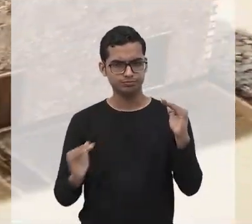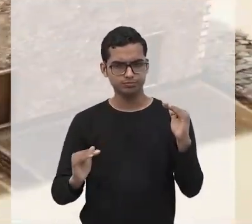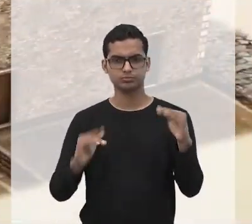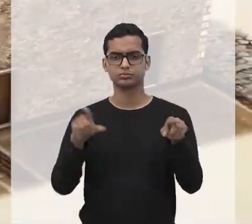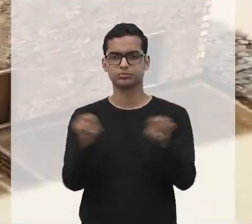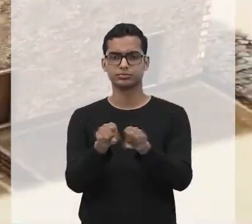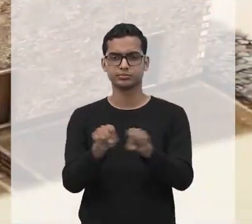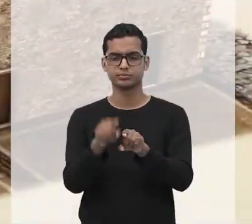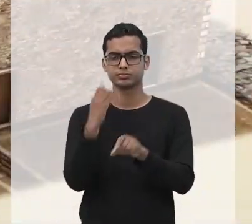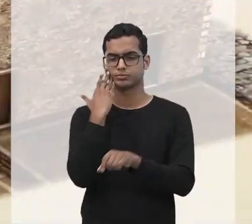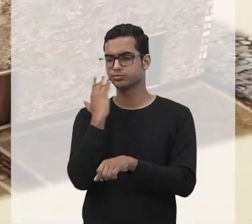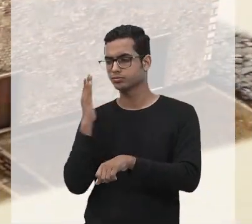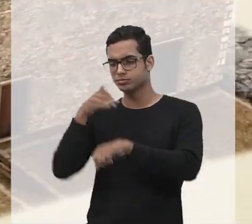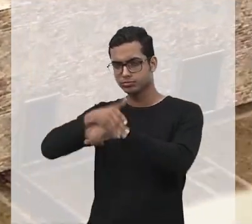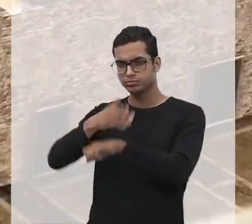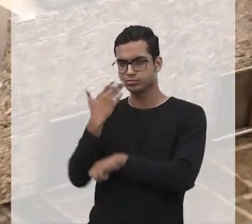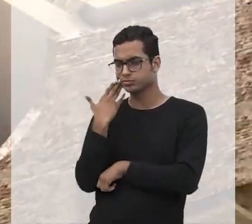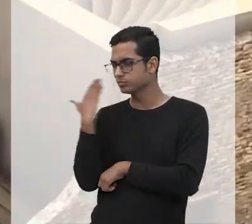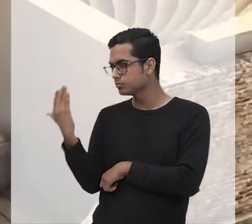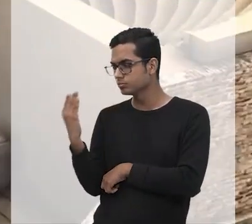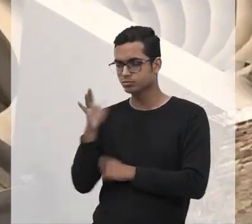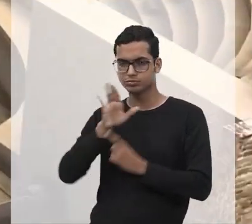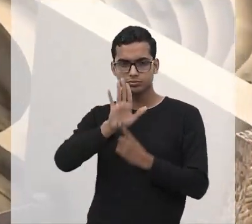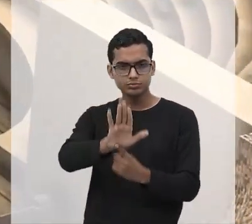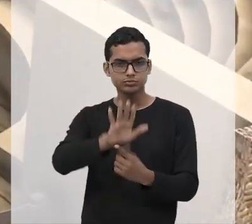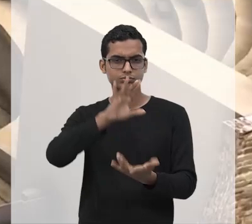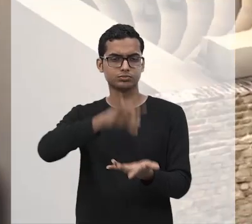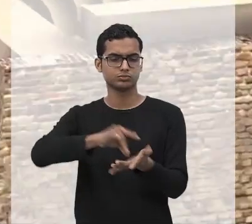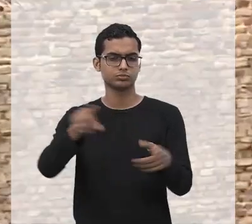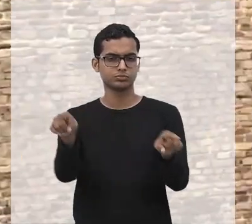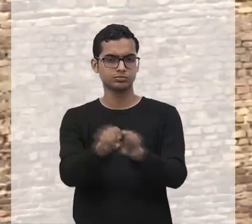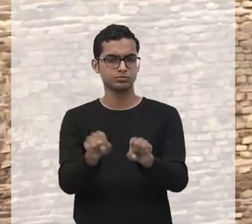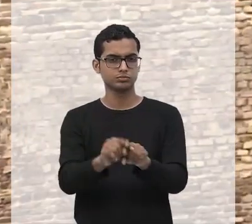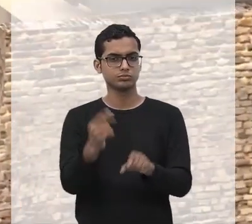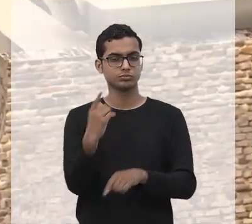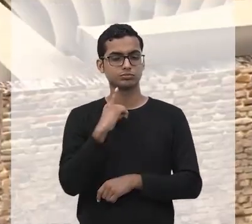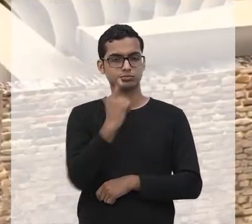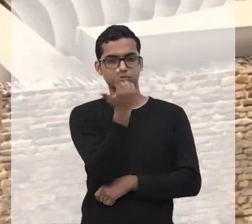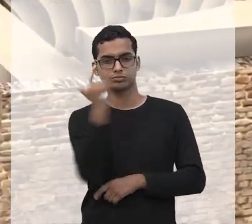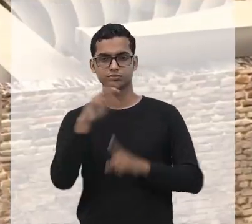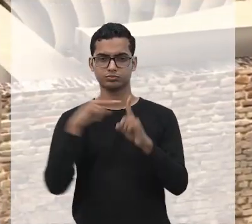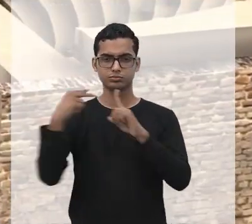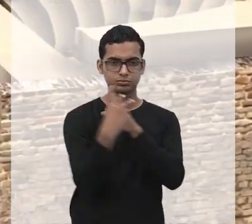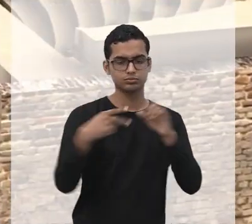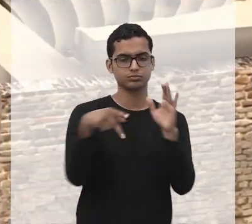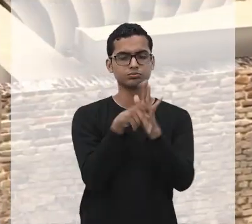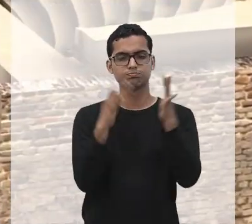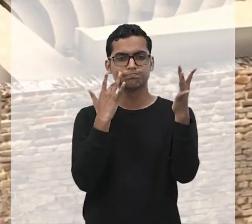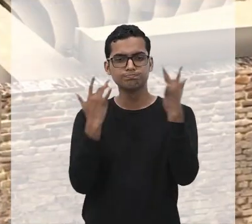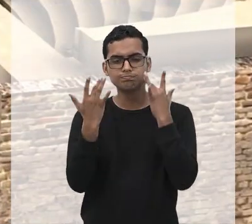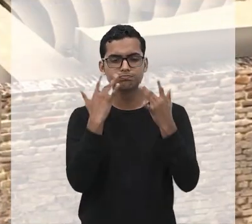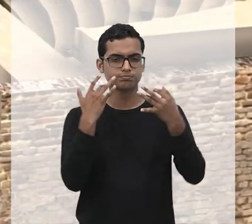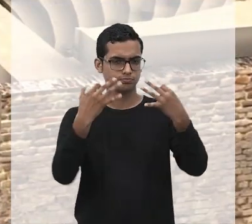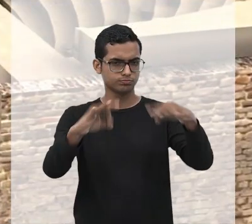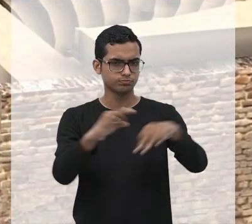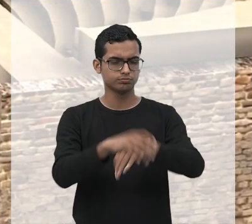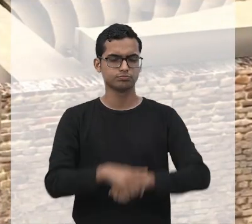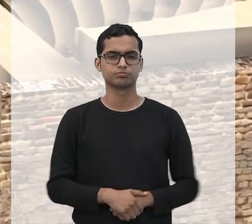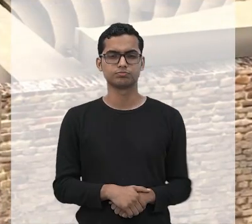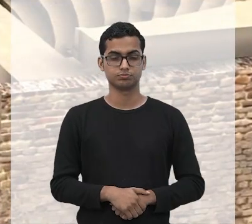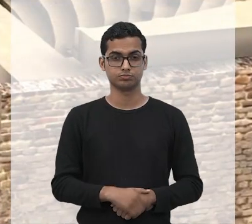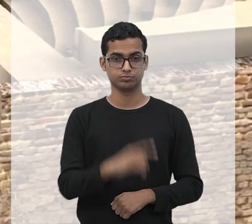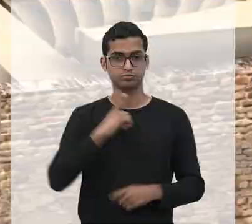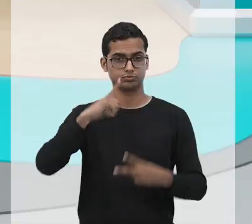entra, a gente já tem a nossa outra visualização do teatro. Então, aqui a gente viu